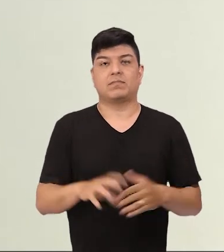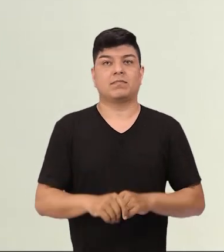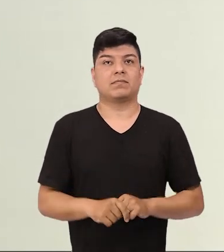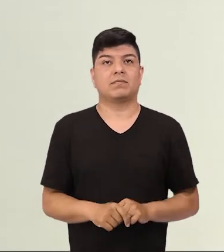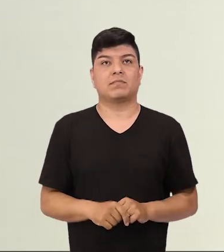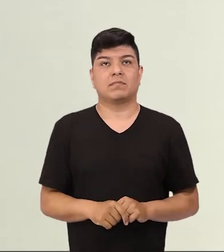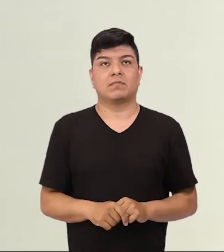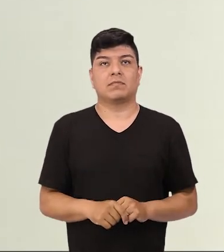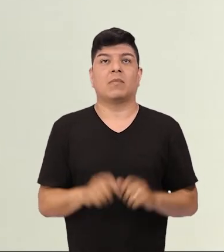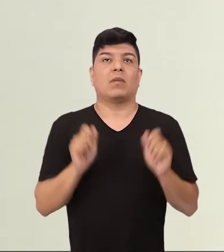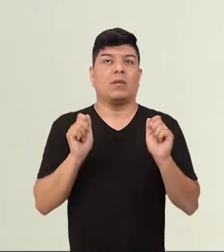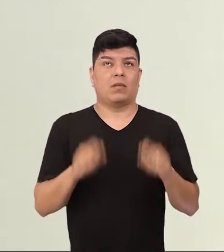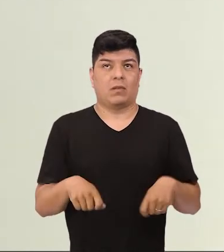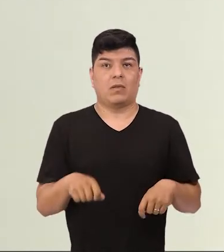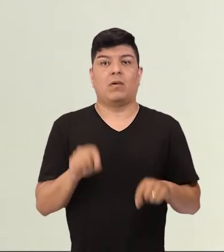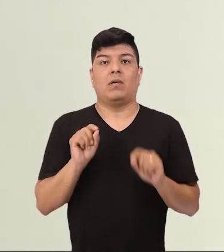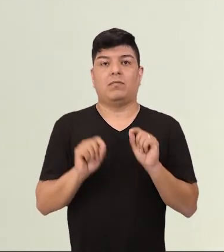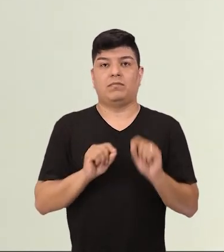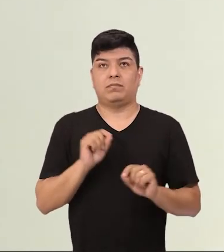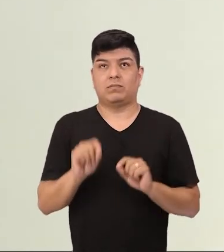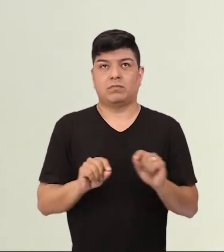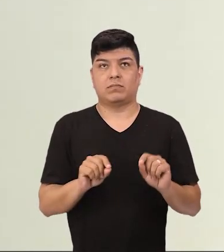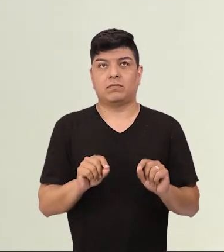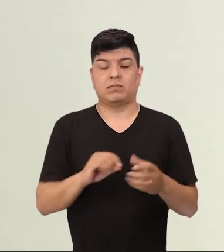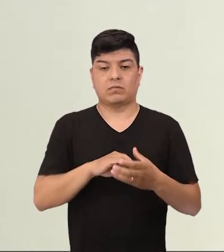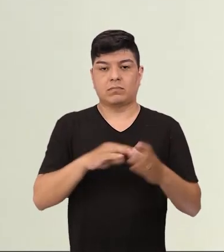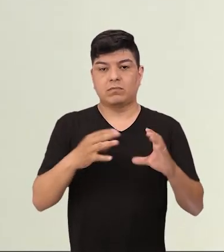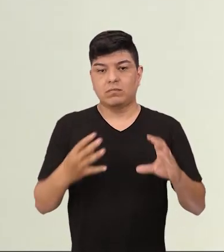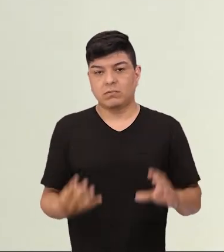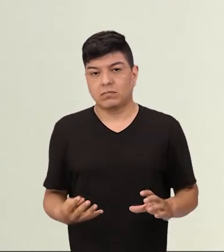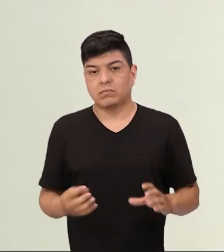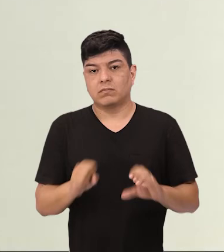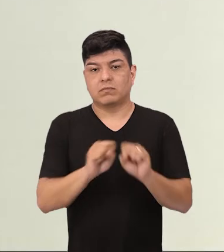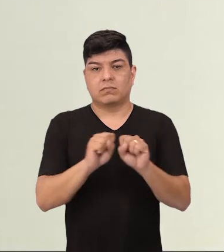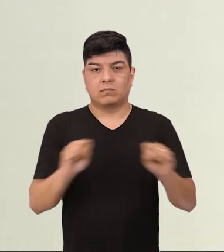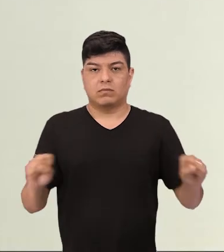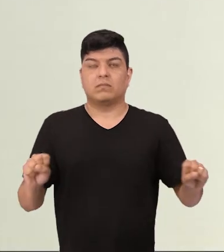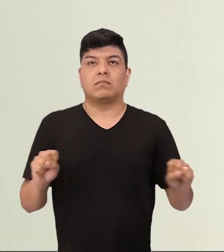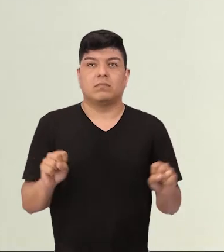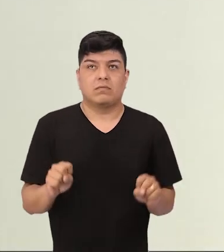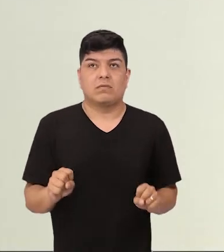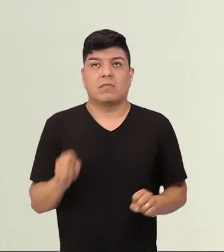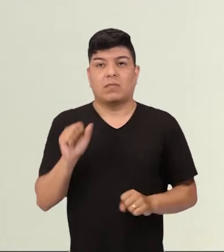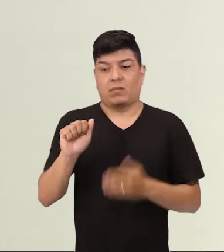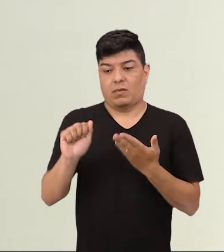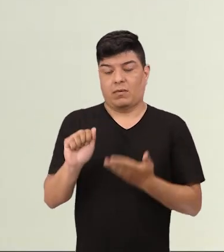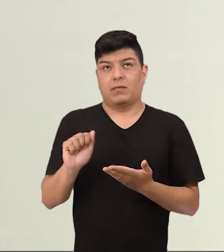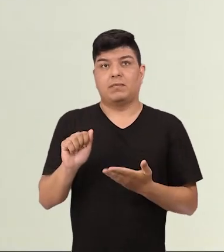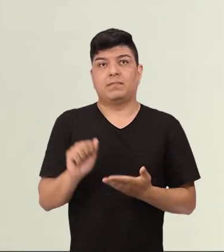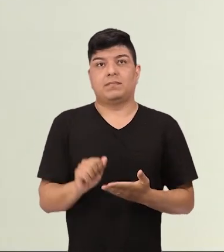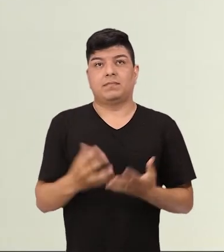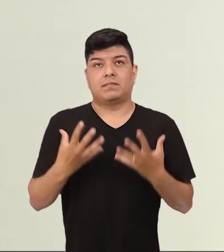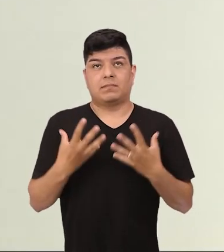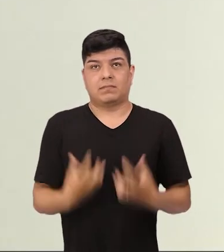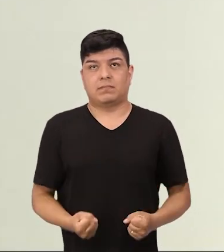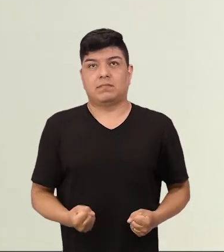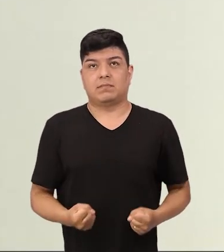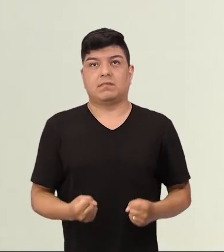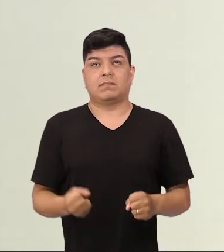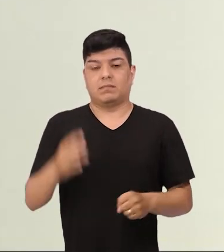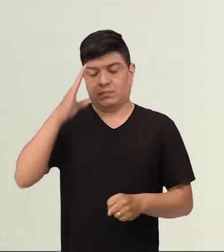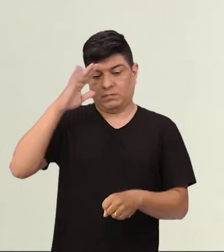lá. Pode ser considerada uma característica do sistema colonial a adoção por parte